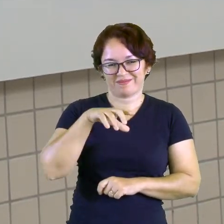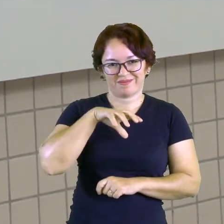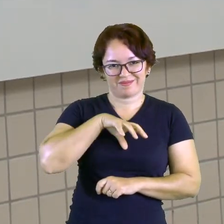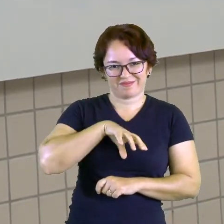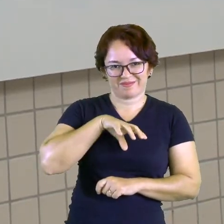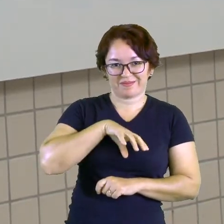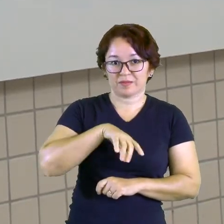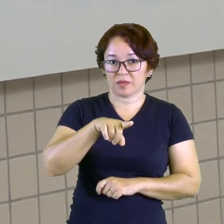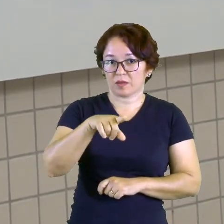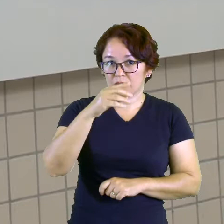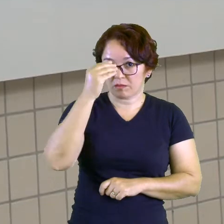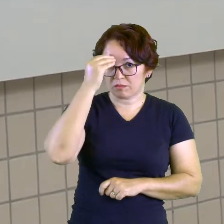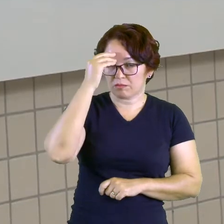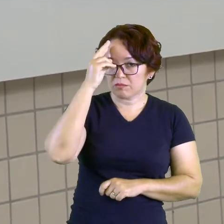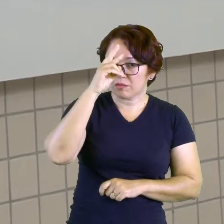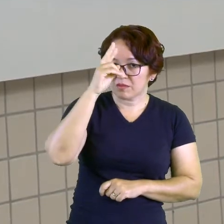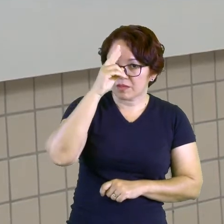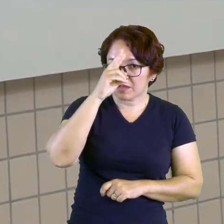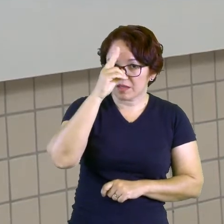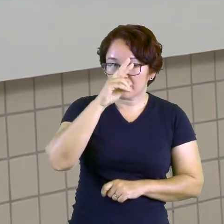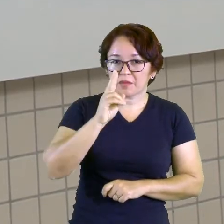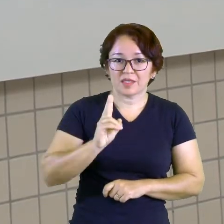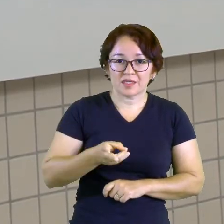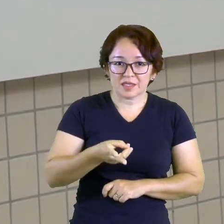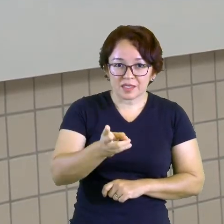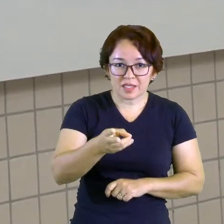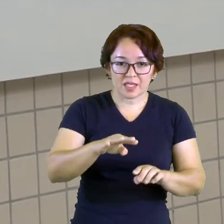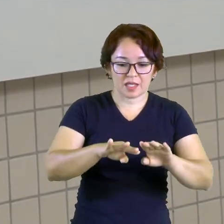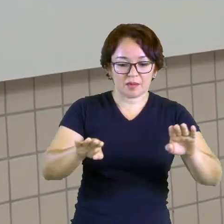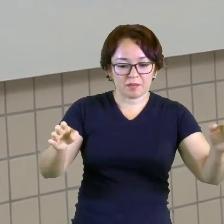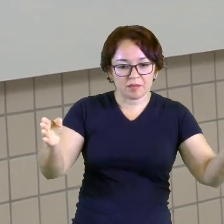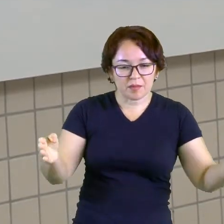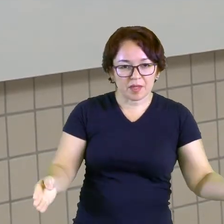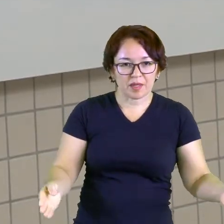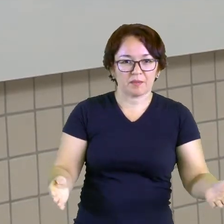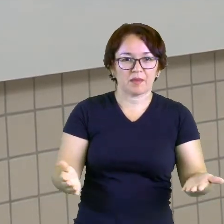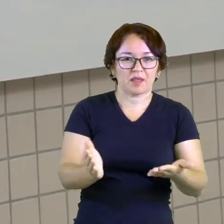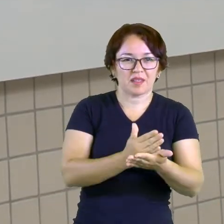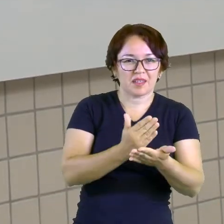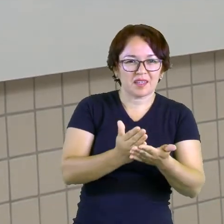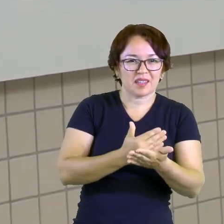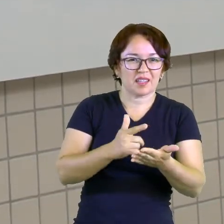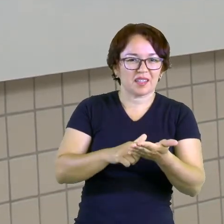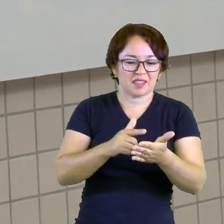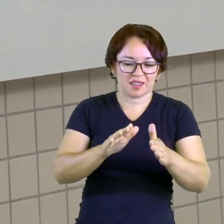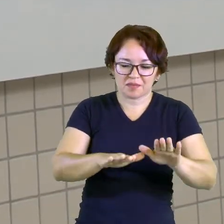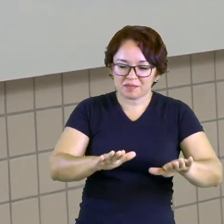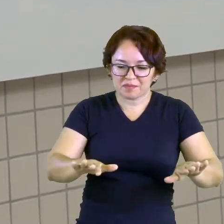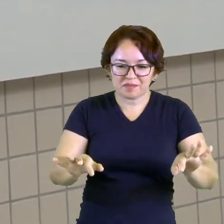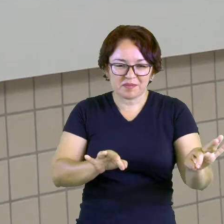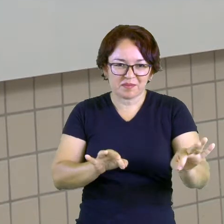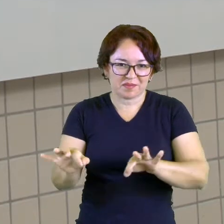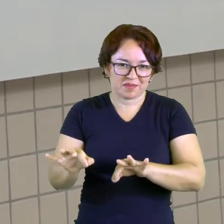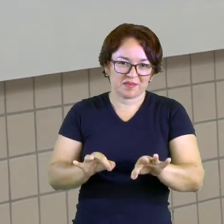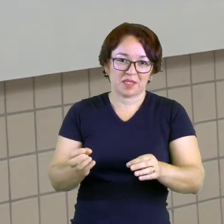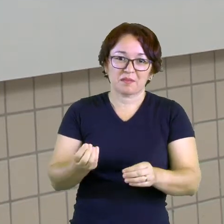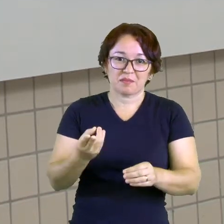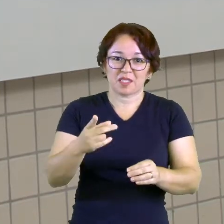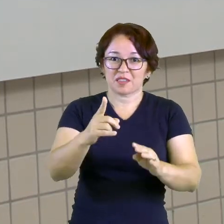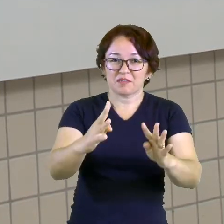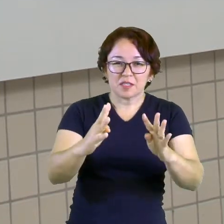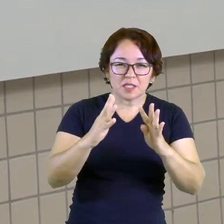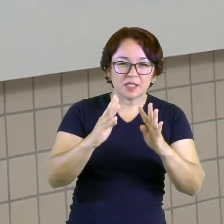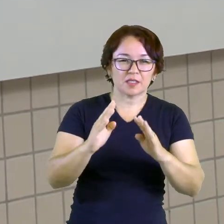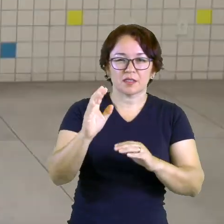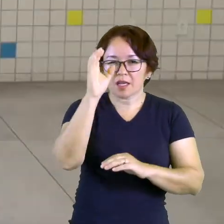hein? Material sempre disposto e o cantinho, o espaço físico bem arrumadinho para melhor aproveitamento das